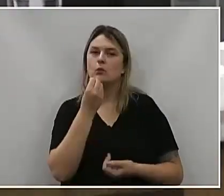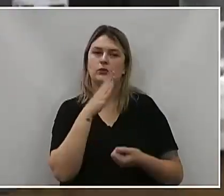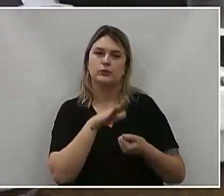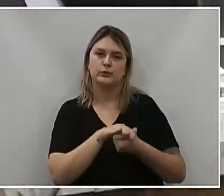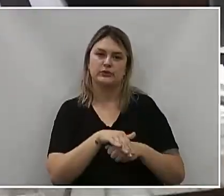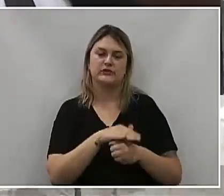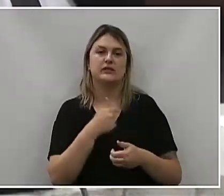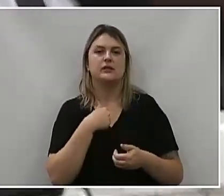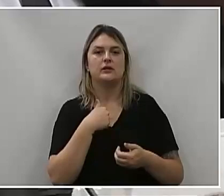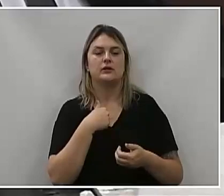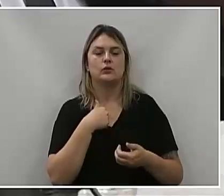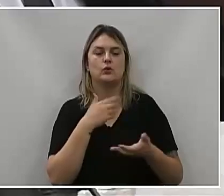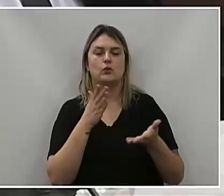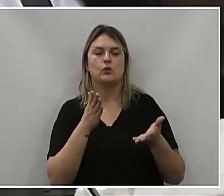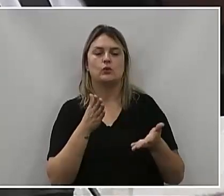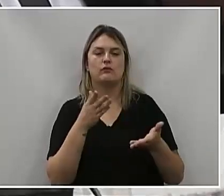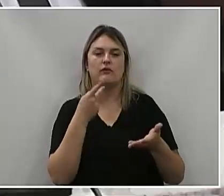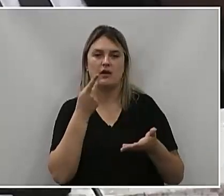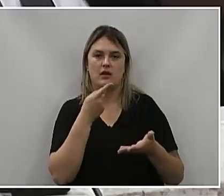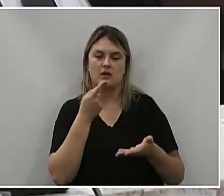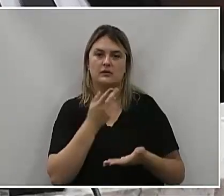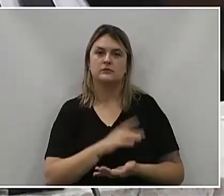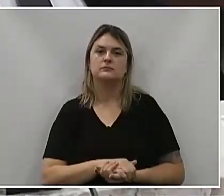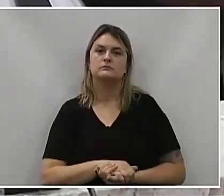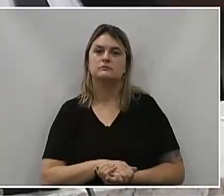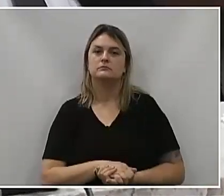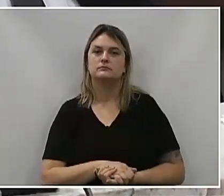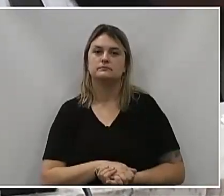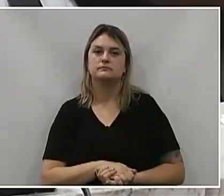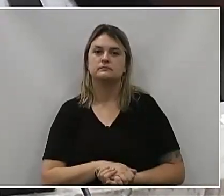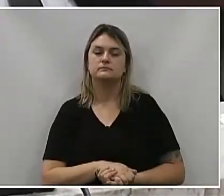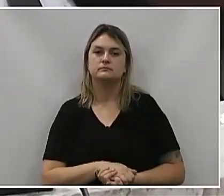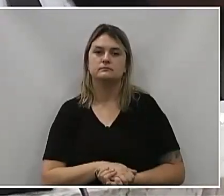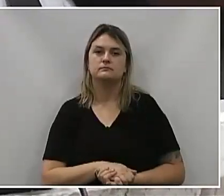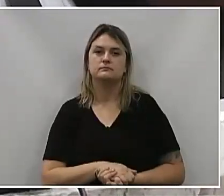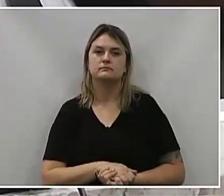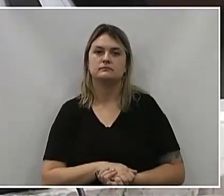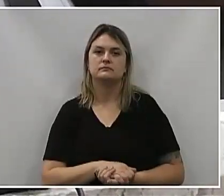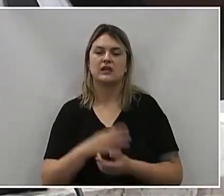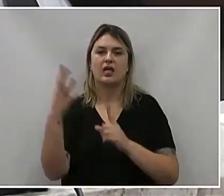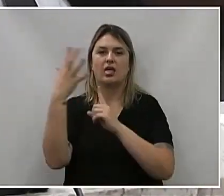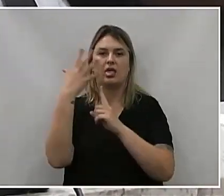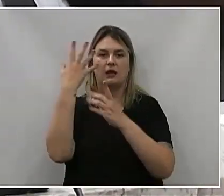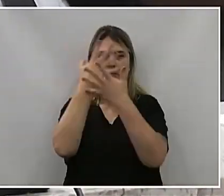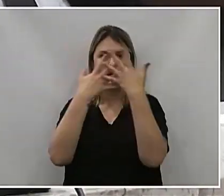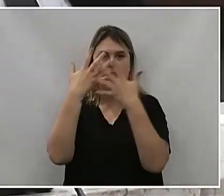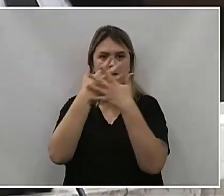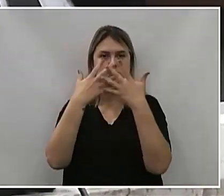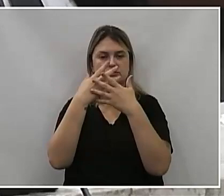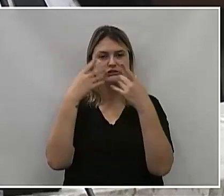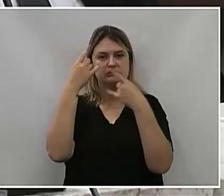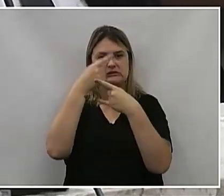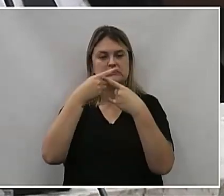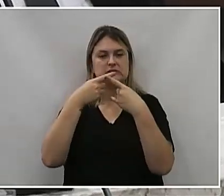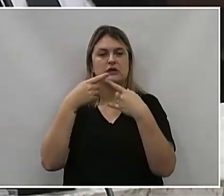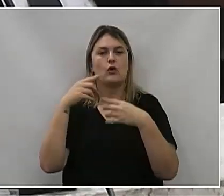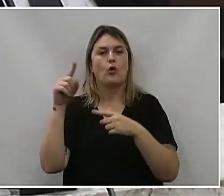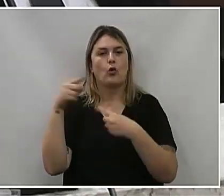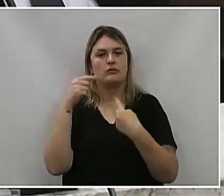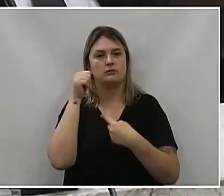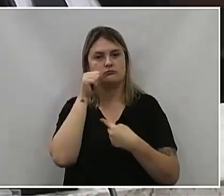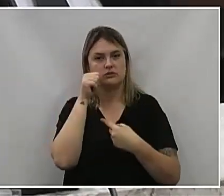noite. O que me traz a usar a palavra livre hoje é a questão de assédio moral e assédio sexual contra as